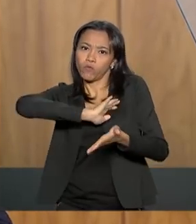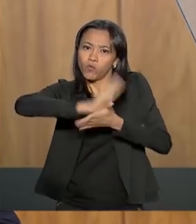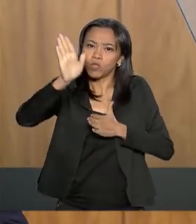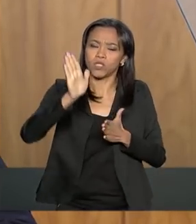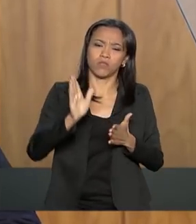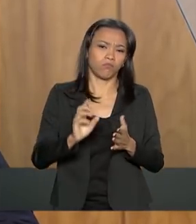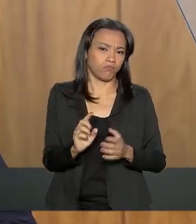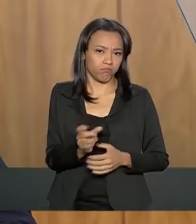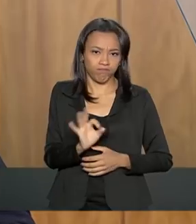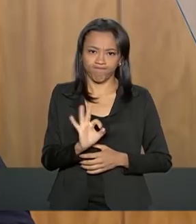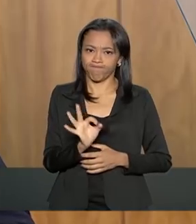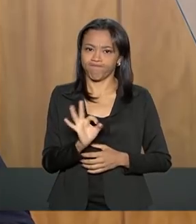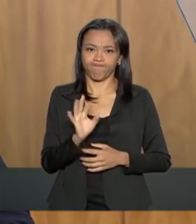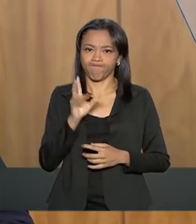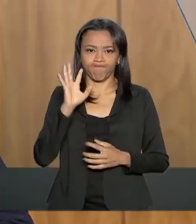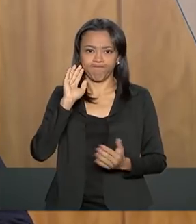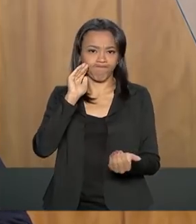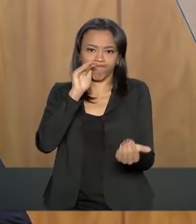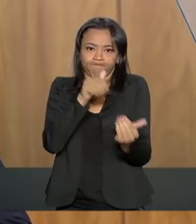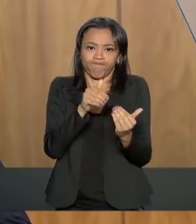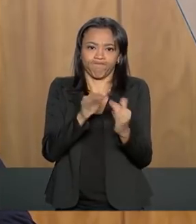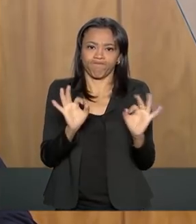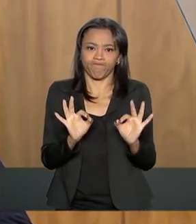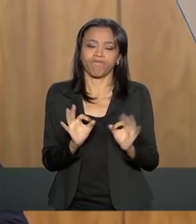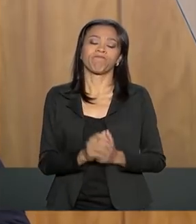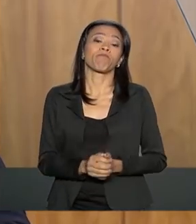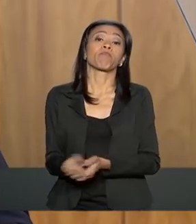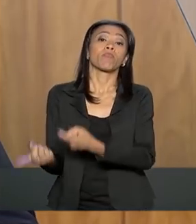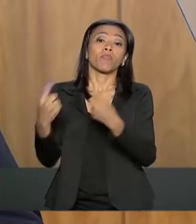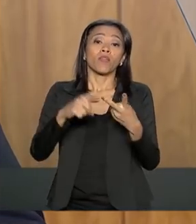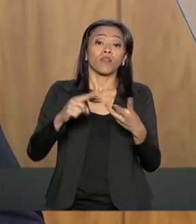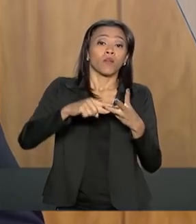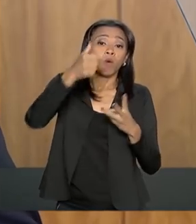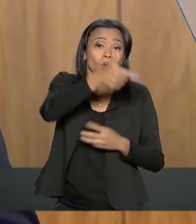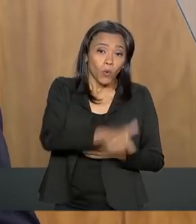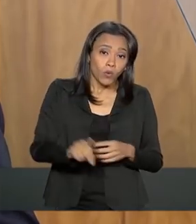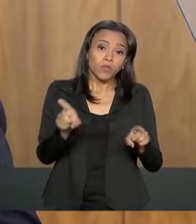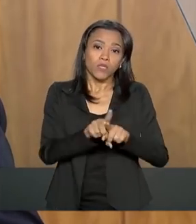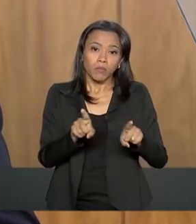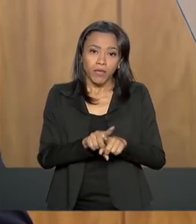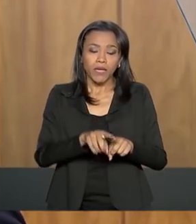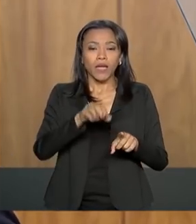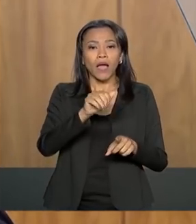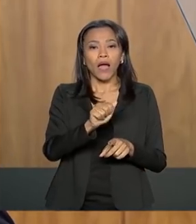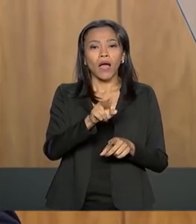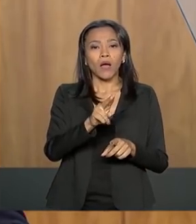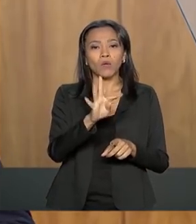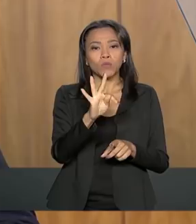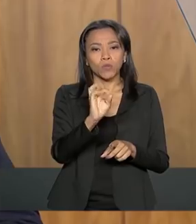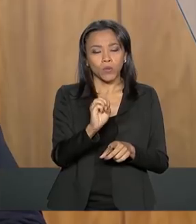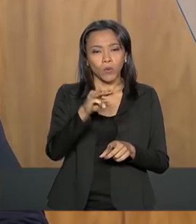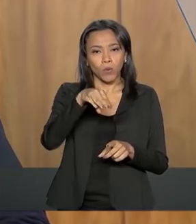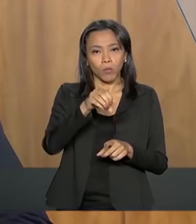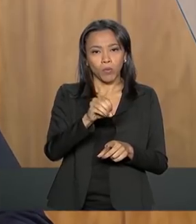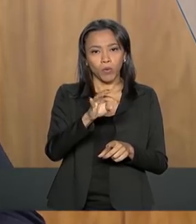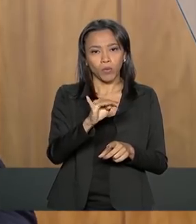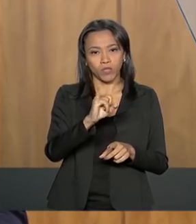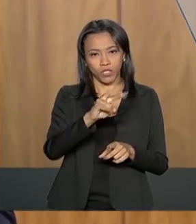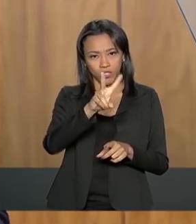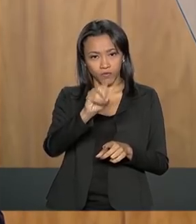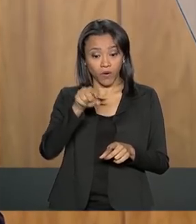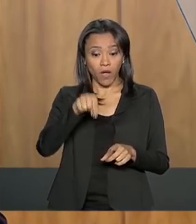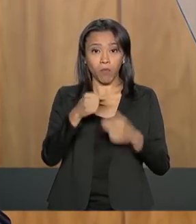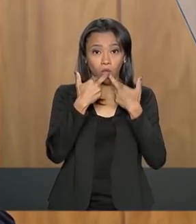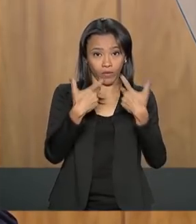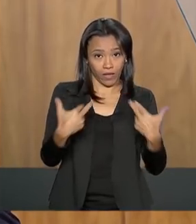político. Tratamos da questão automotiva também, uma novidade extra-pauta com o nosso secretário